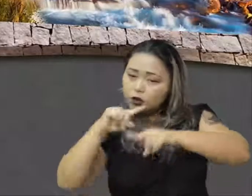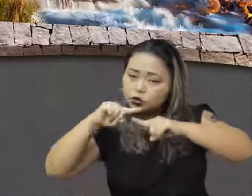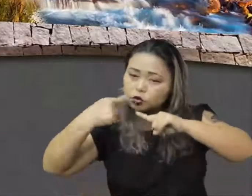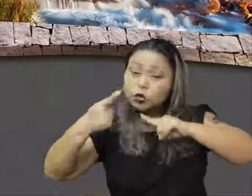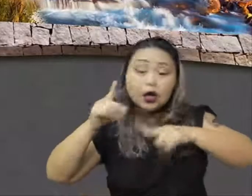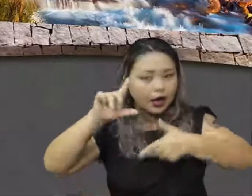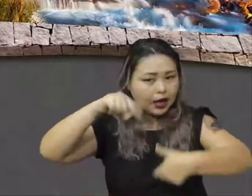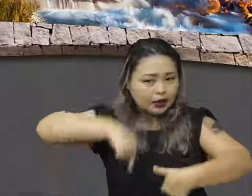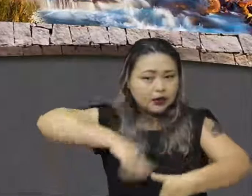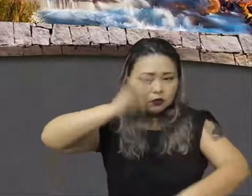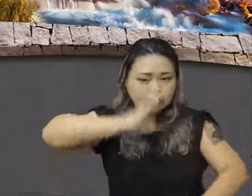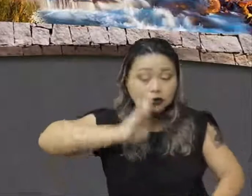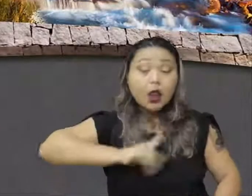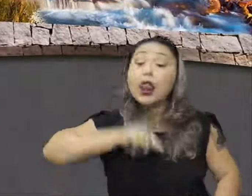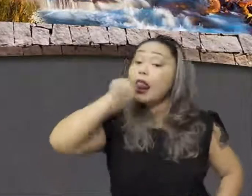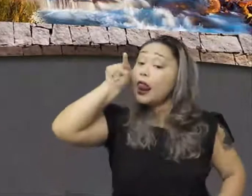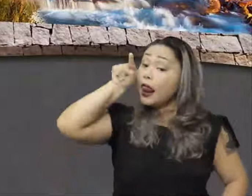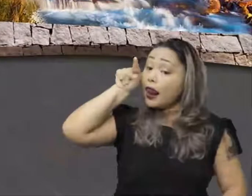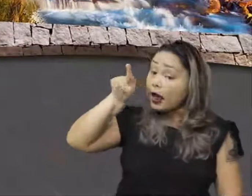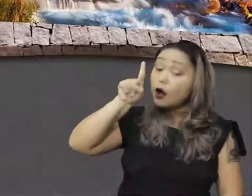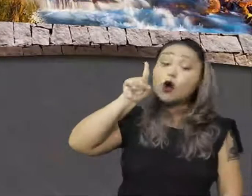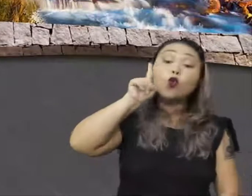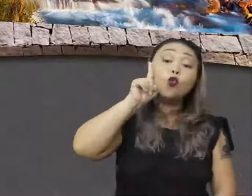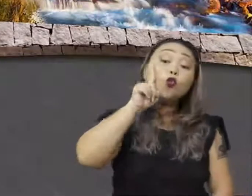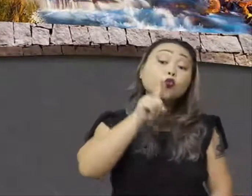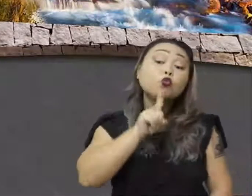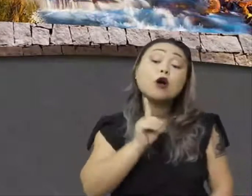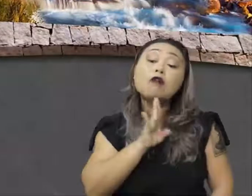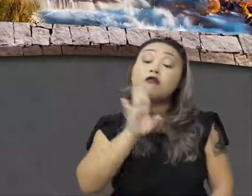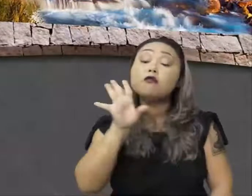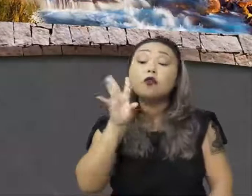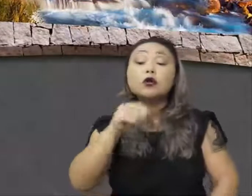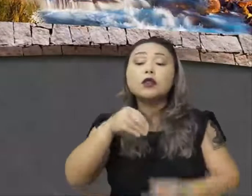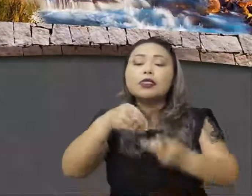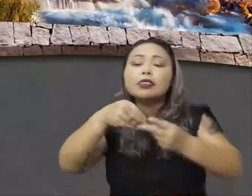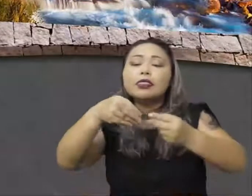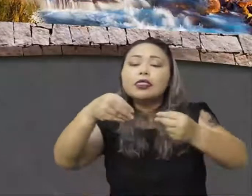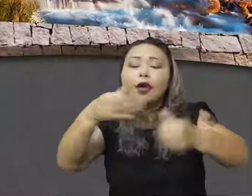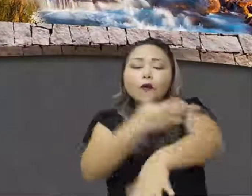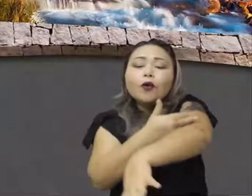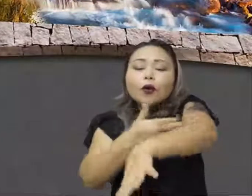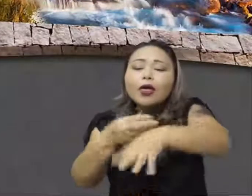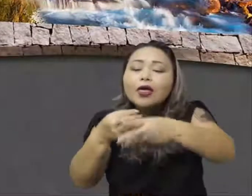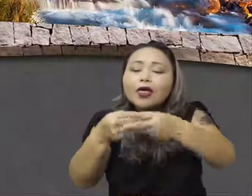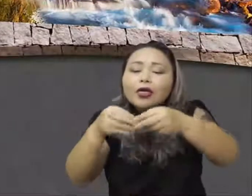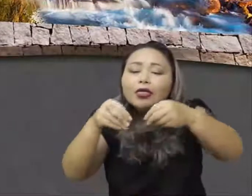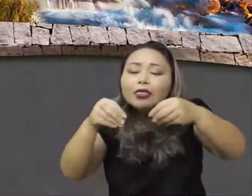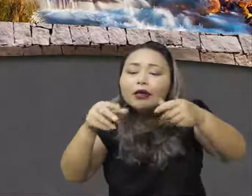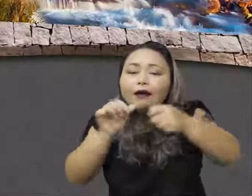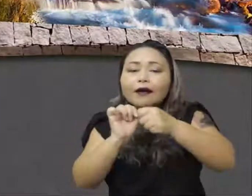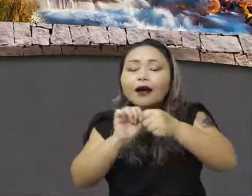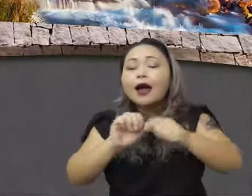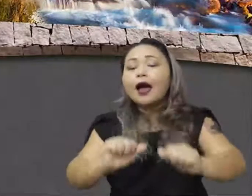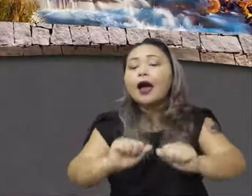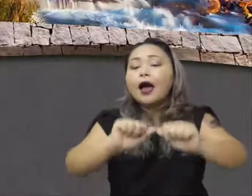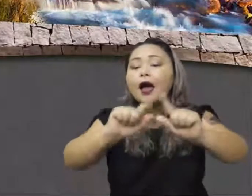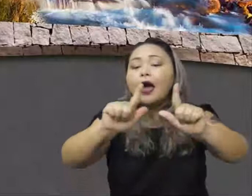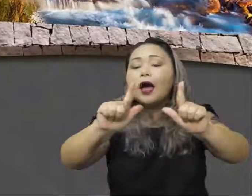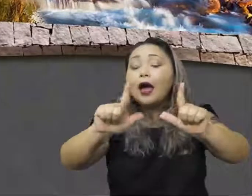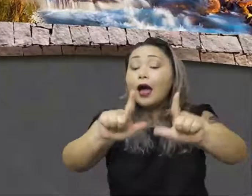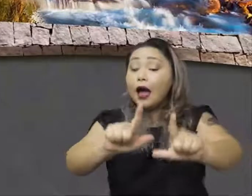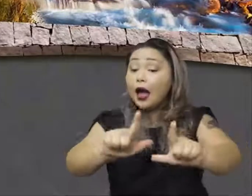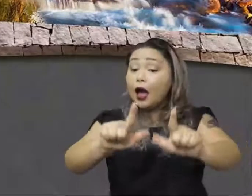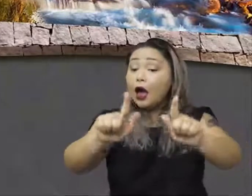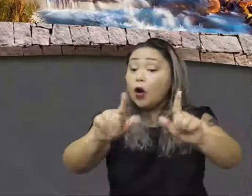nos Estados Unidos, foi uma plantation de algodão. Isso já quando? Observe que no início da nossa aula